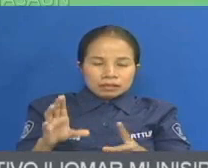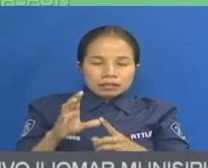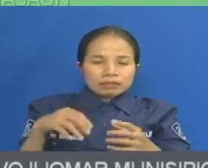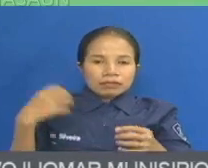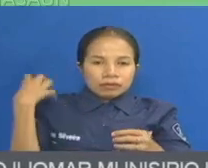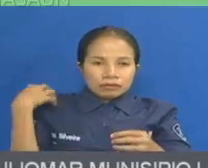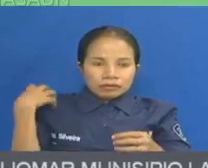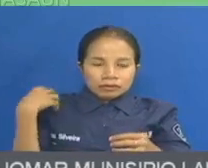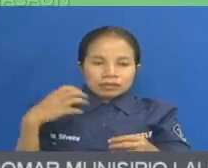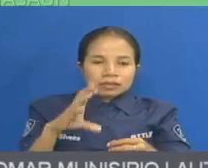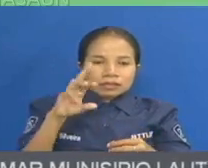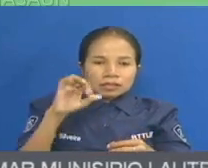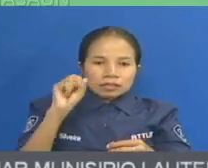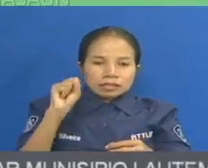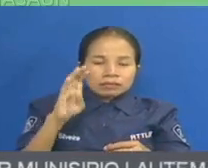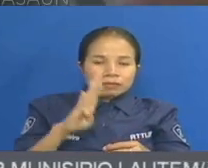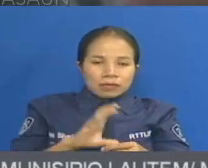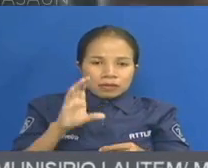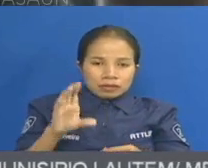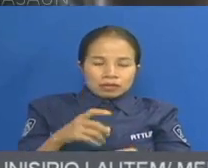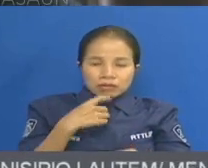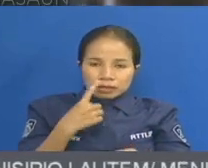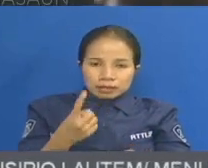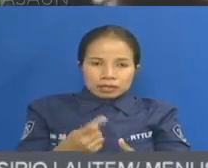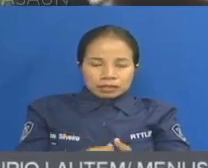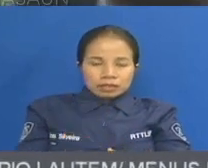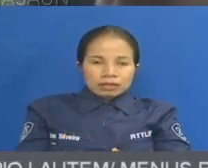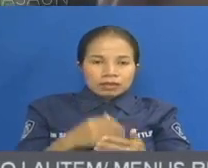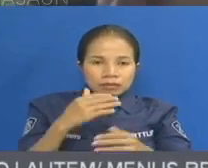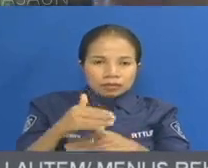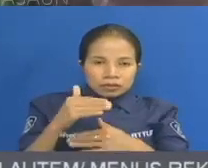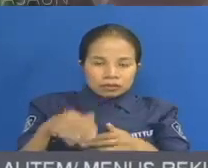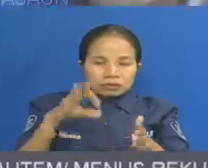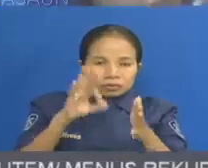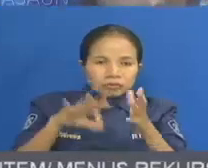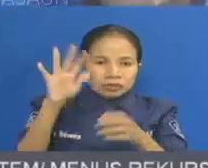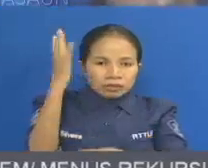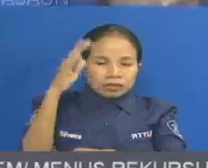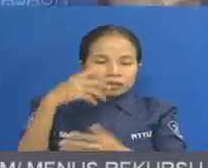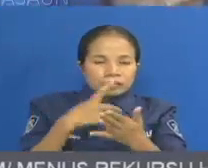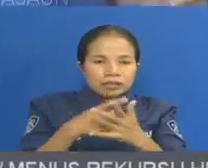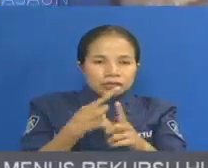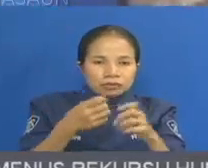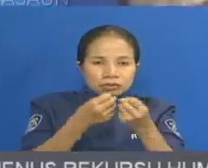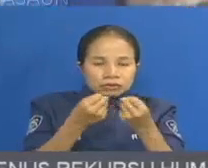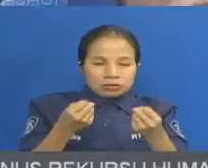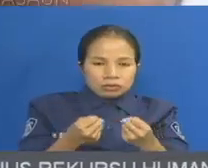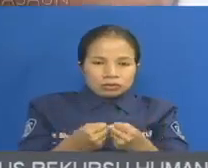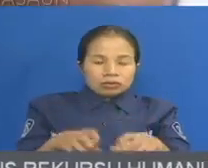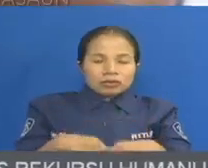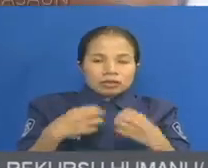escritório Ceres Bacó Alberto dos Reis Freitas Satete. Processo reflorestação nerasi pedido husi suku ensa